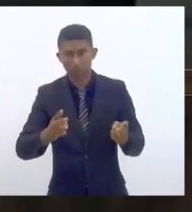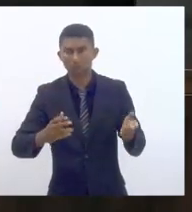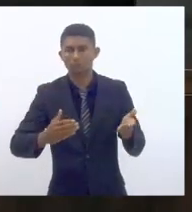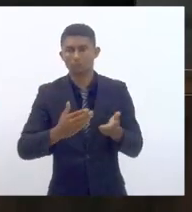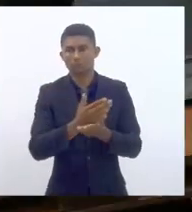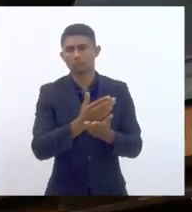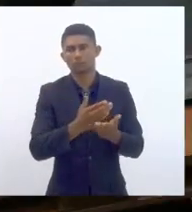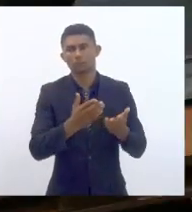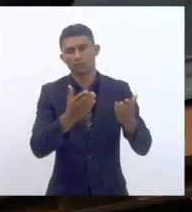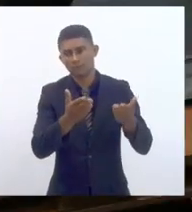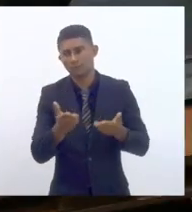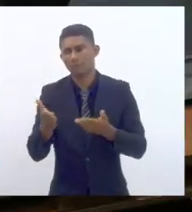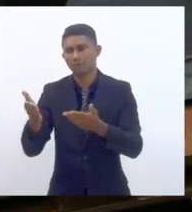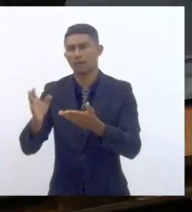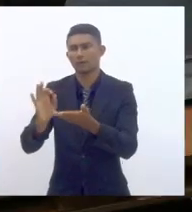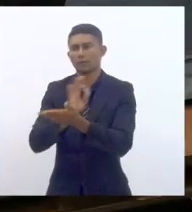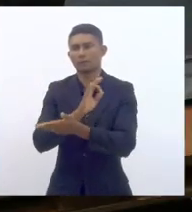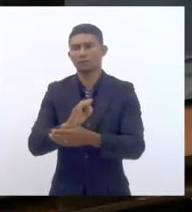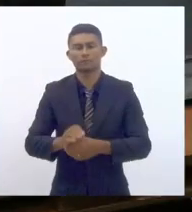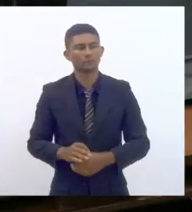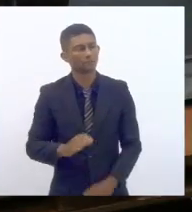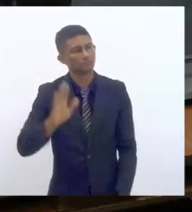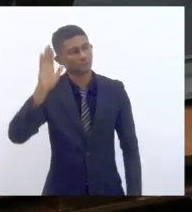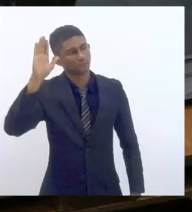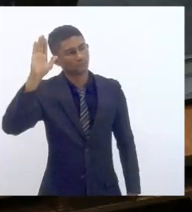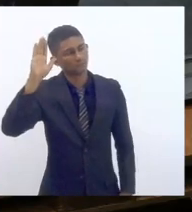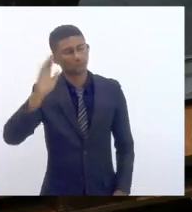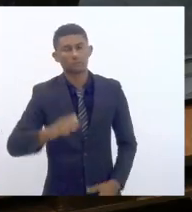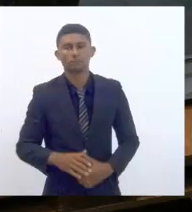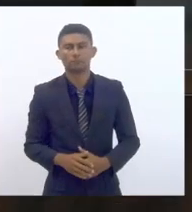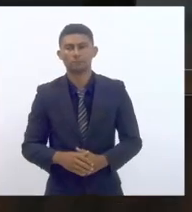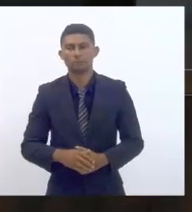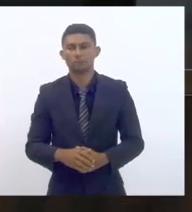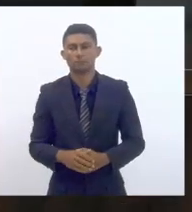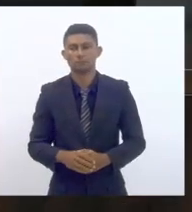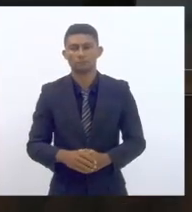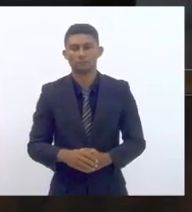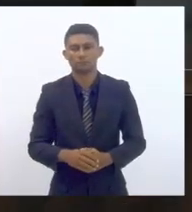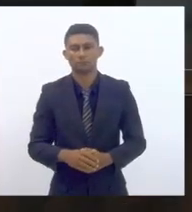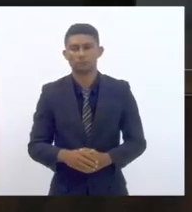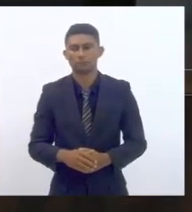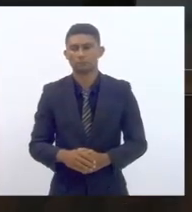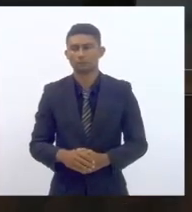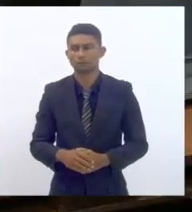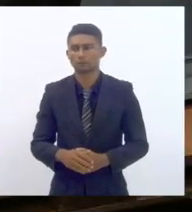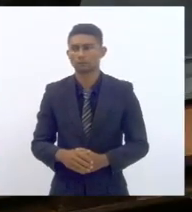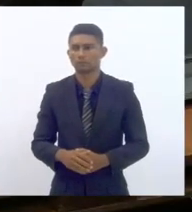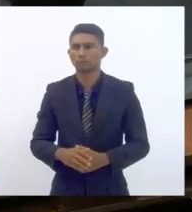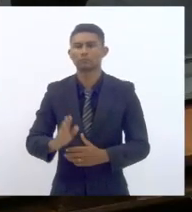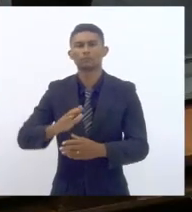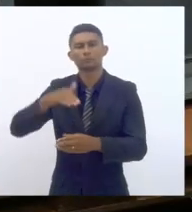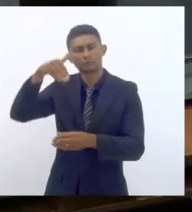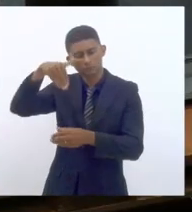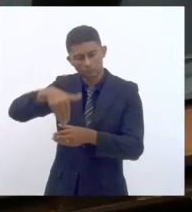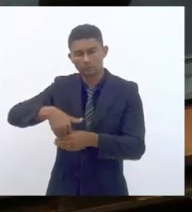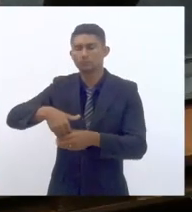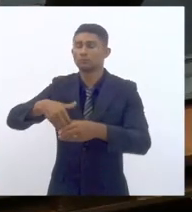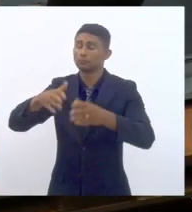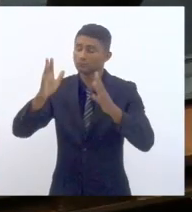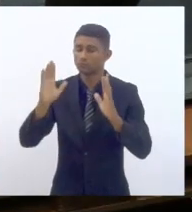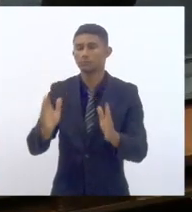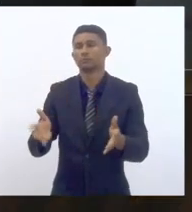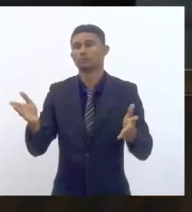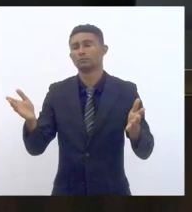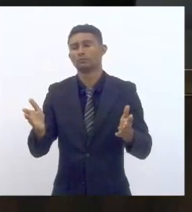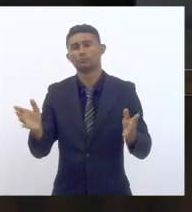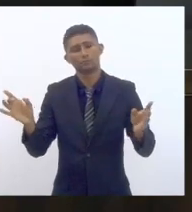autógrafo. Para encaminhar, senhor presidente, para encaminhar. Encaminhar tá, o quê? Já está votado.